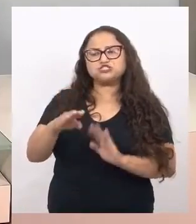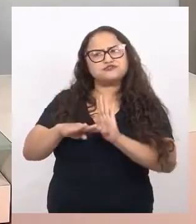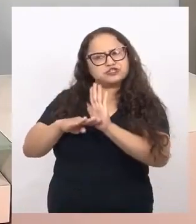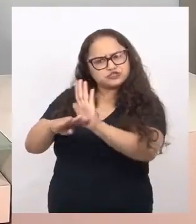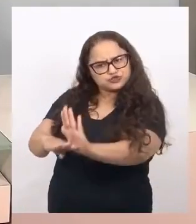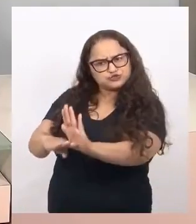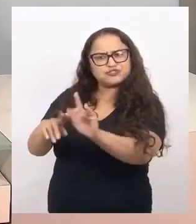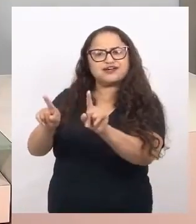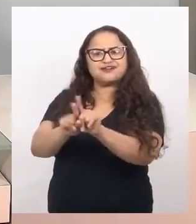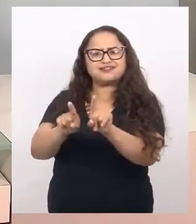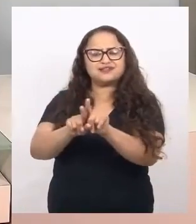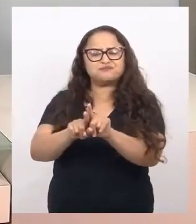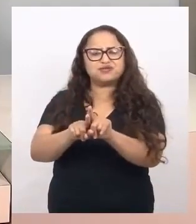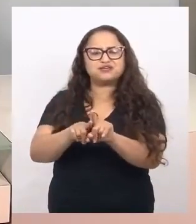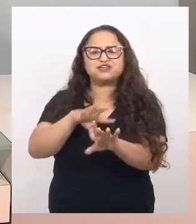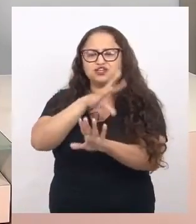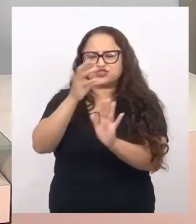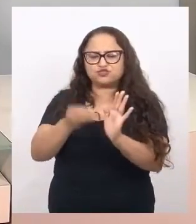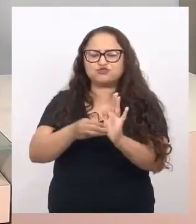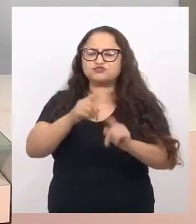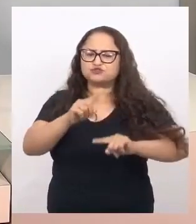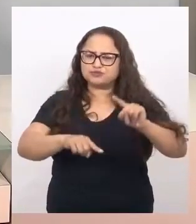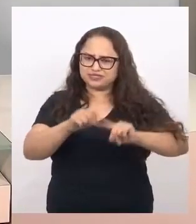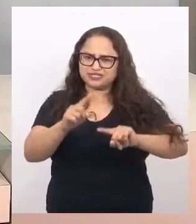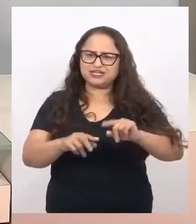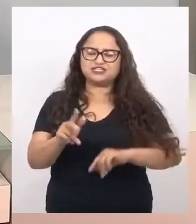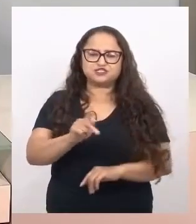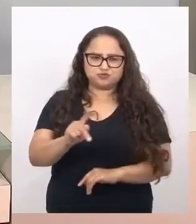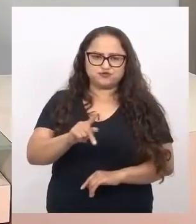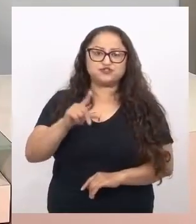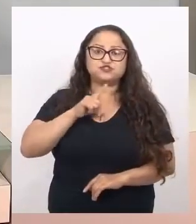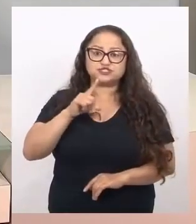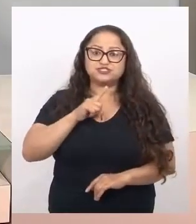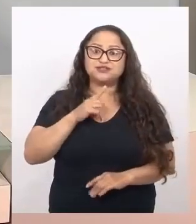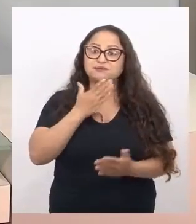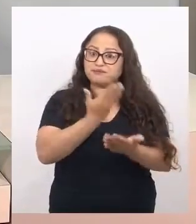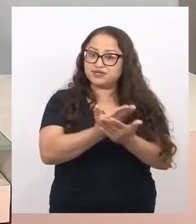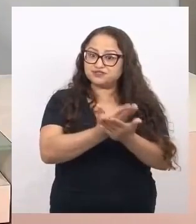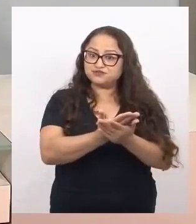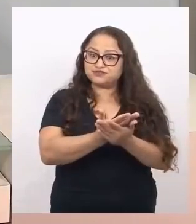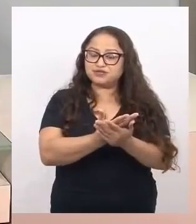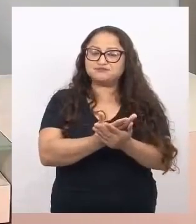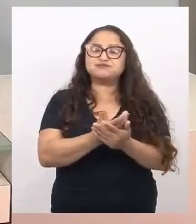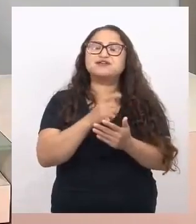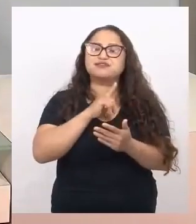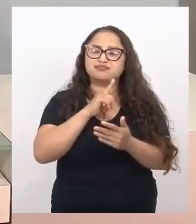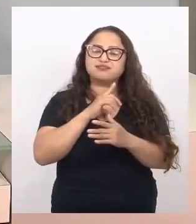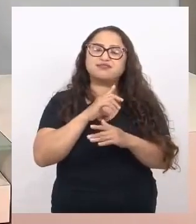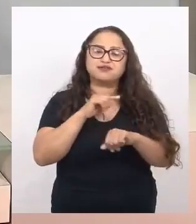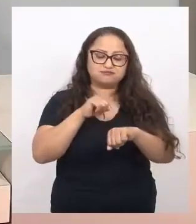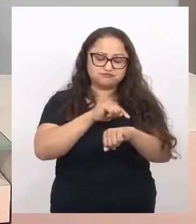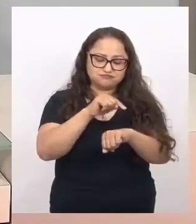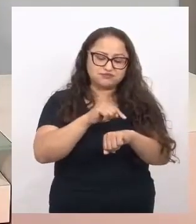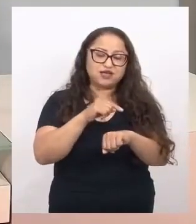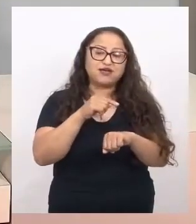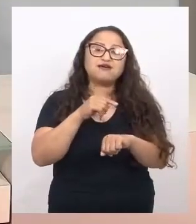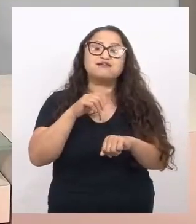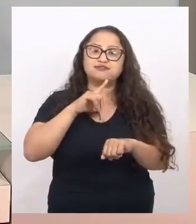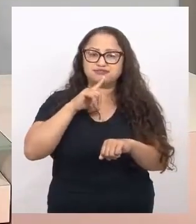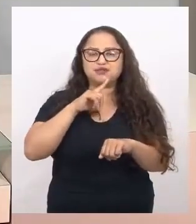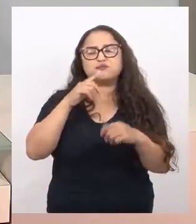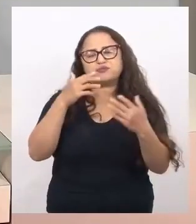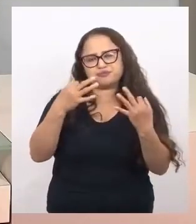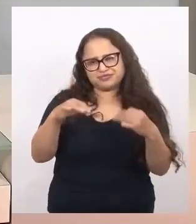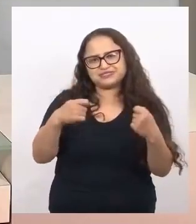unidades curriculares, então os professores terão muito material para estudar, e estudo demanda tempo. Então, como a gente está falando de uma coisa nova,